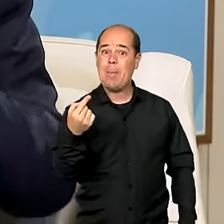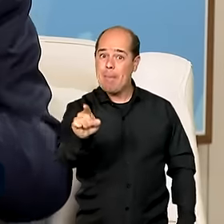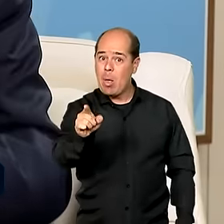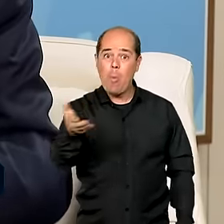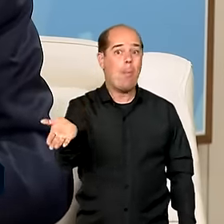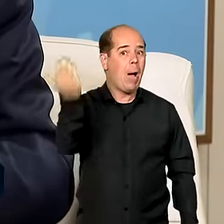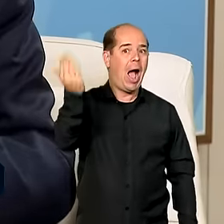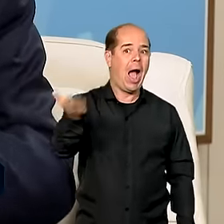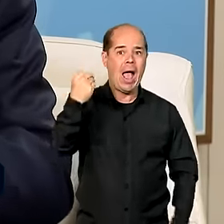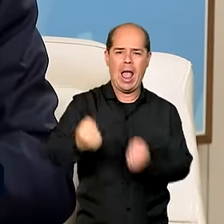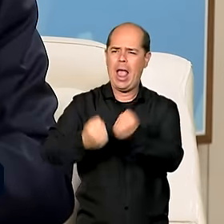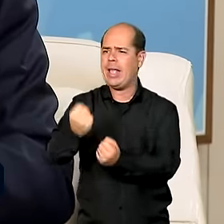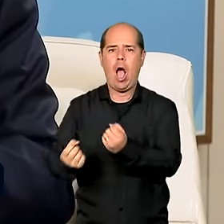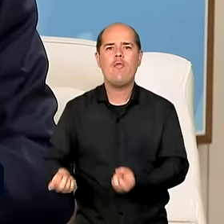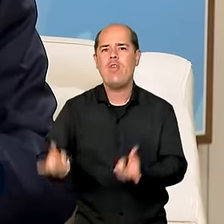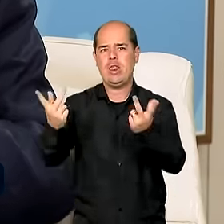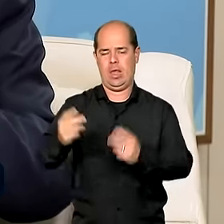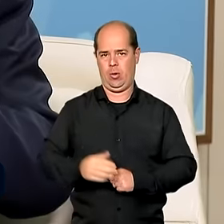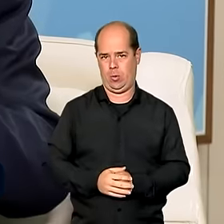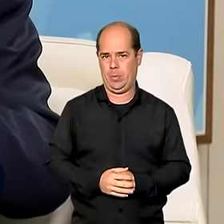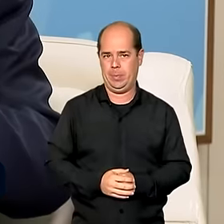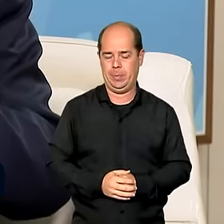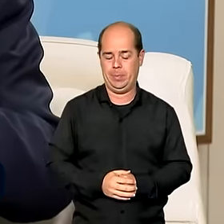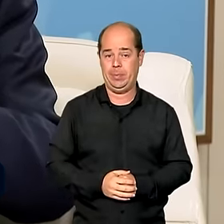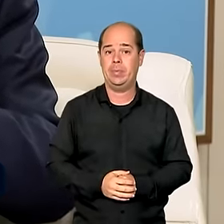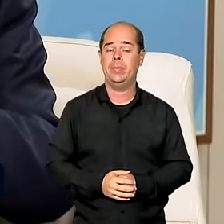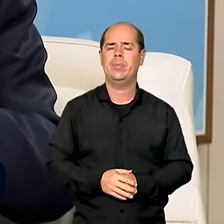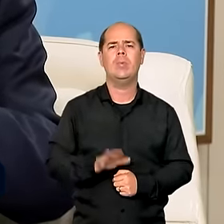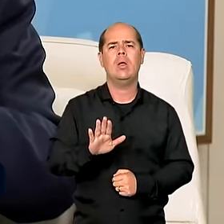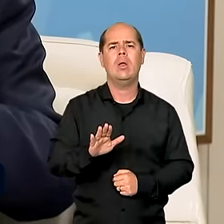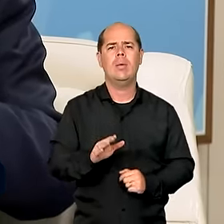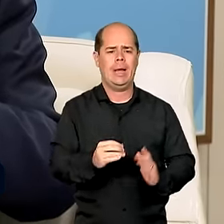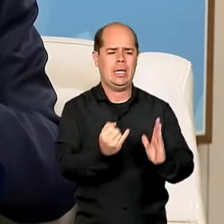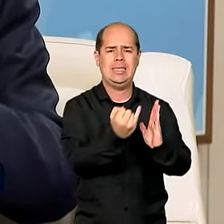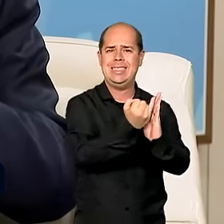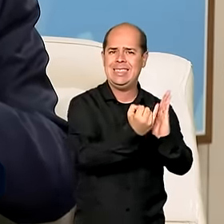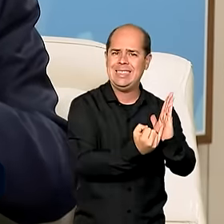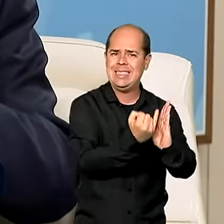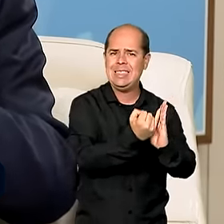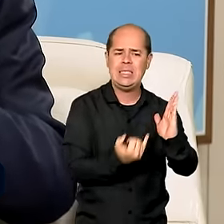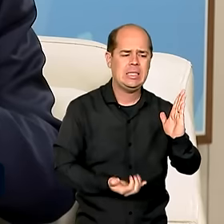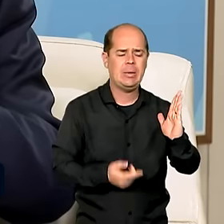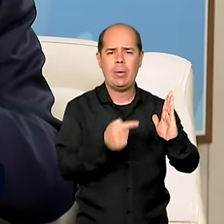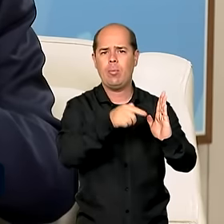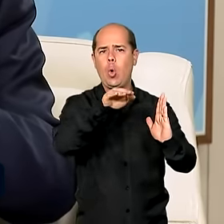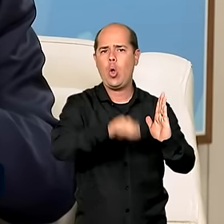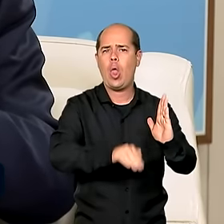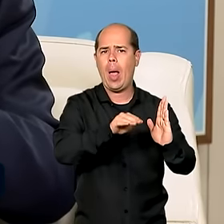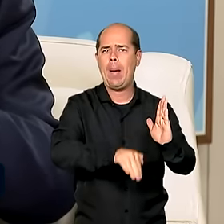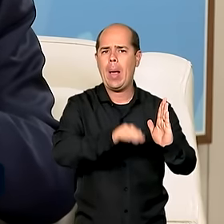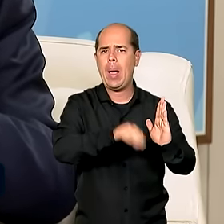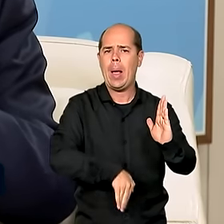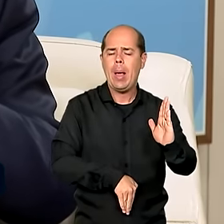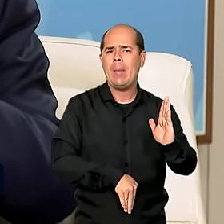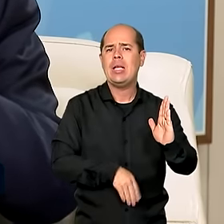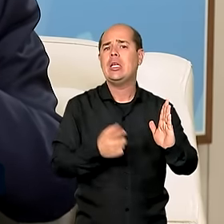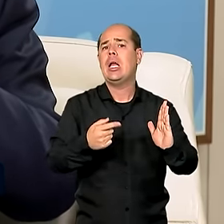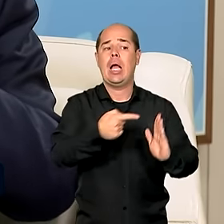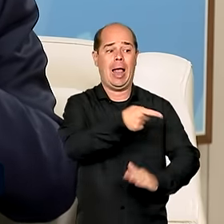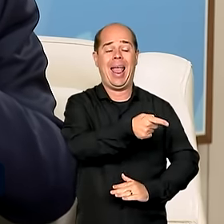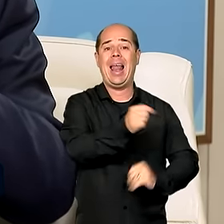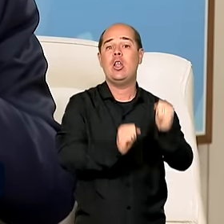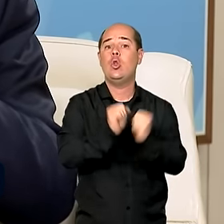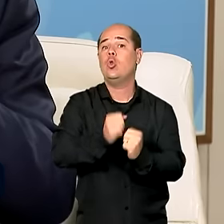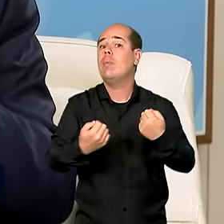critério para ter esse crédito tributário social carros abaixo de R 120.000 de